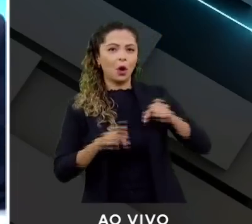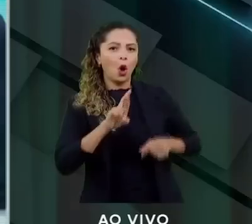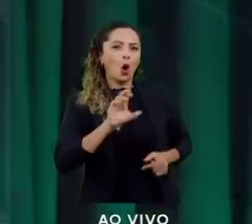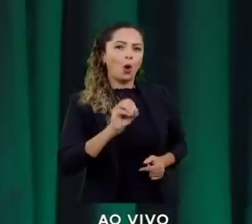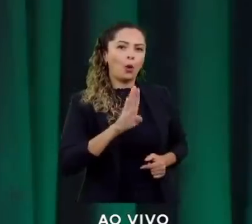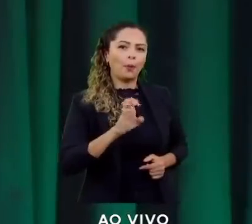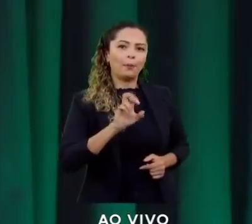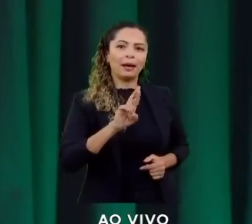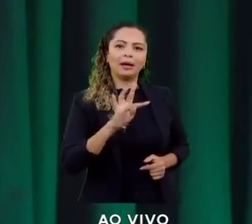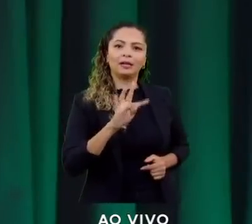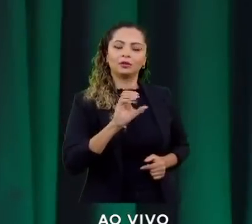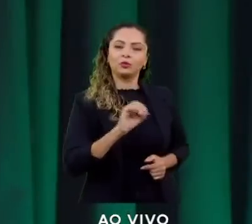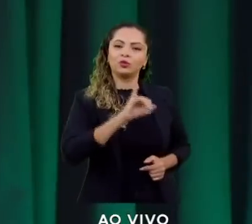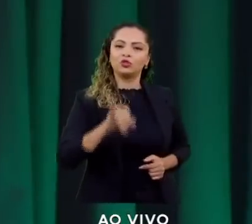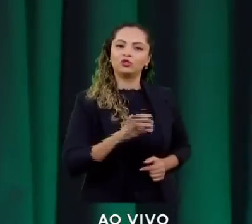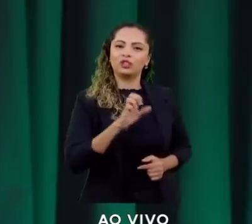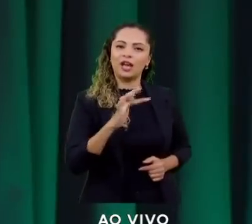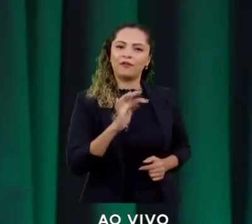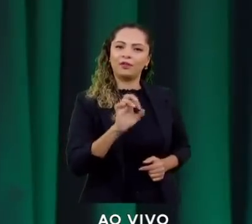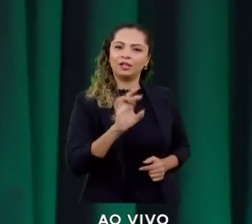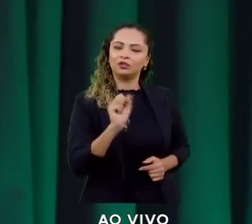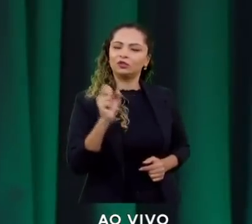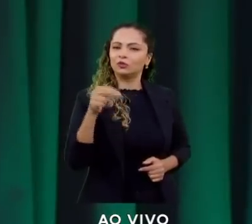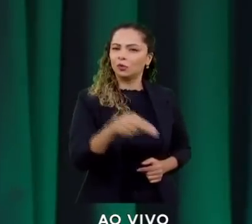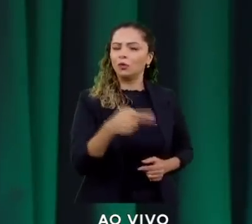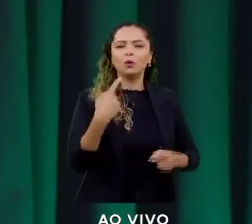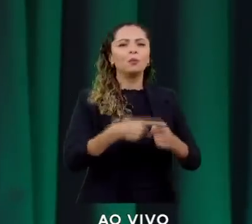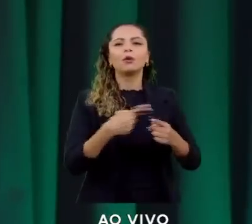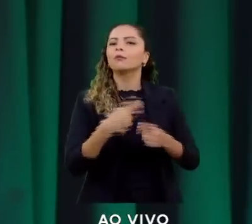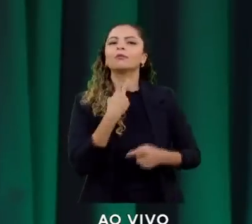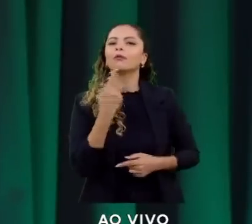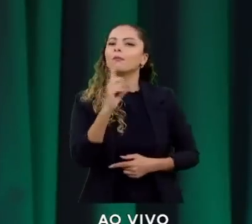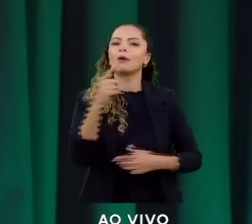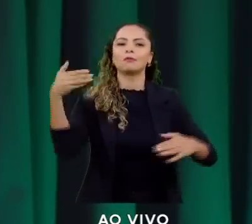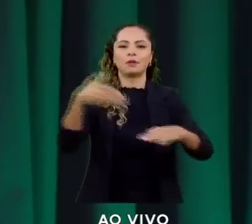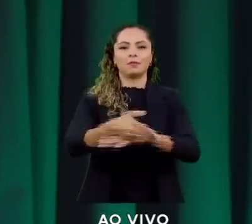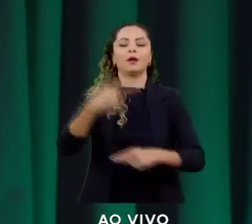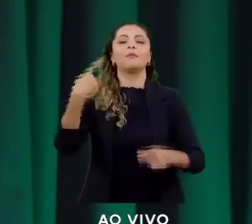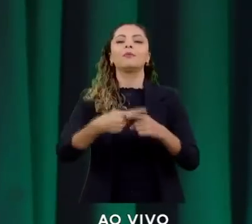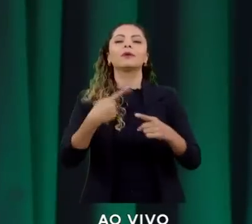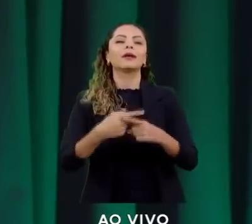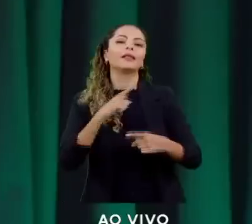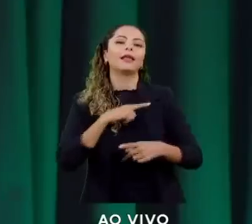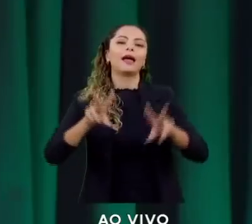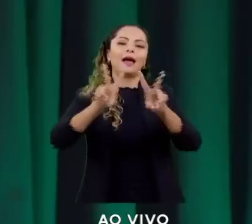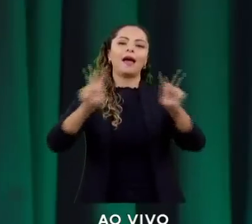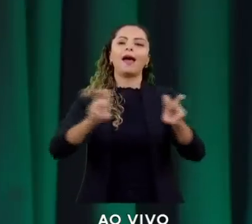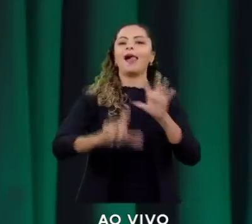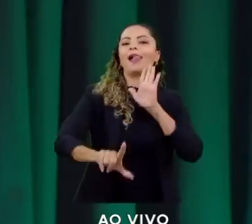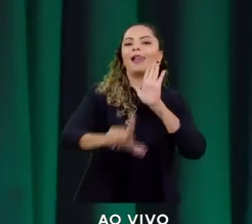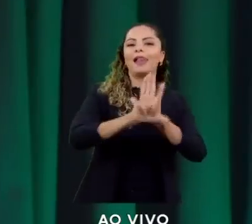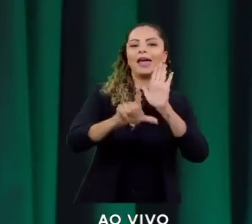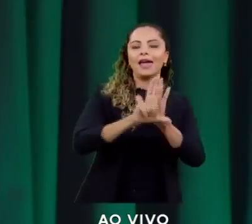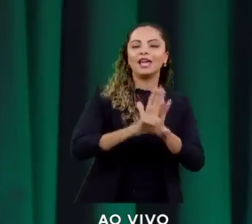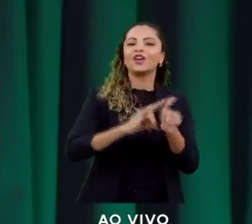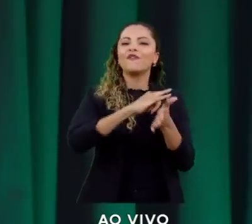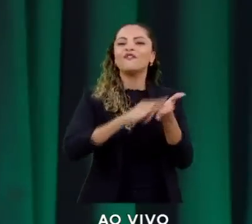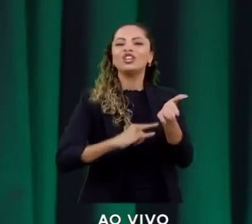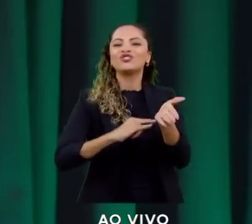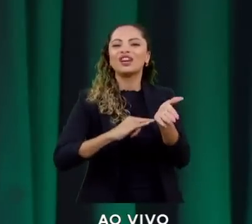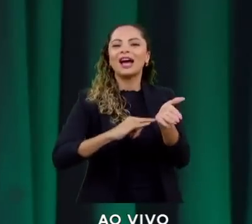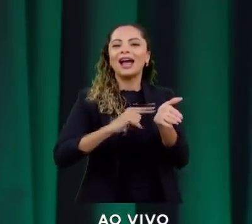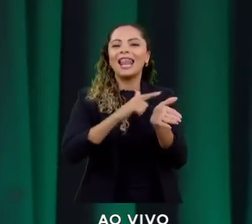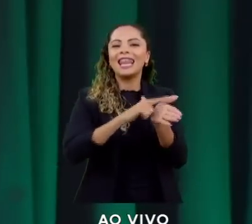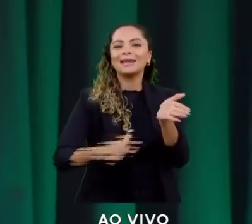enquadrado na lei da ficha limpa eu gostaria de saber do Senhor o que que o senhor acha dessa lei que que o senhor pensa dessa decisão